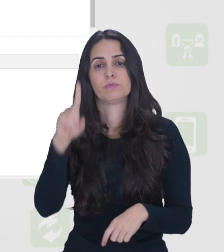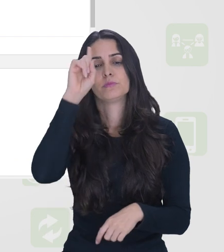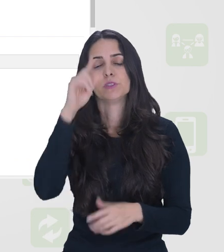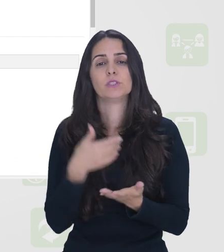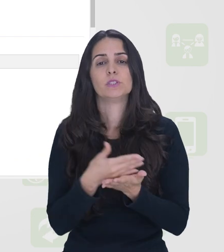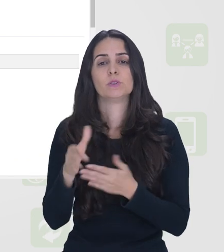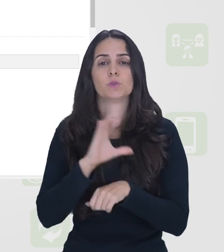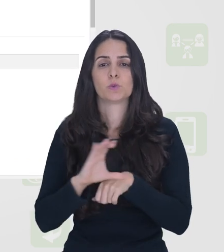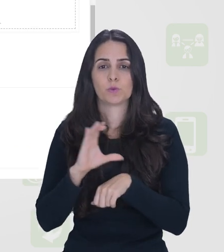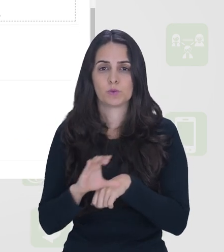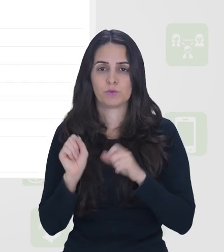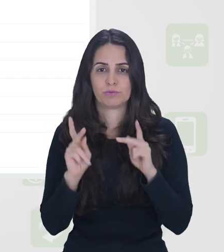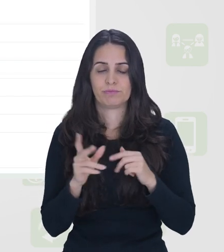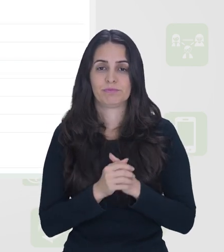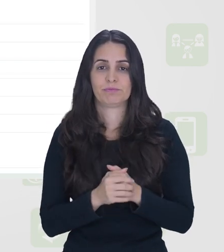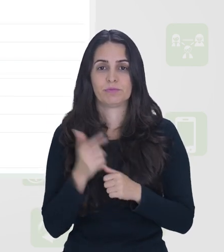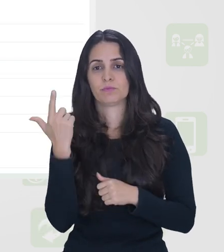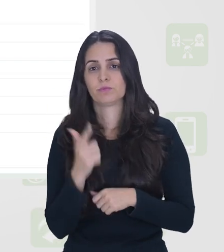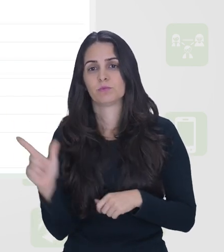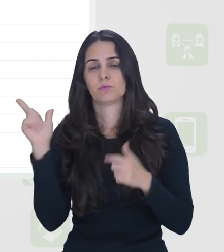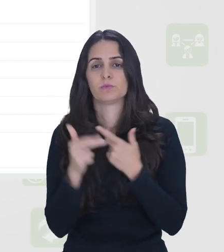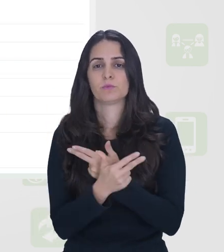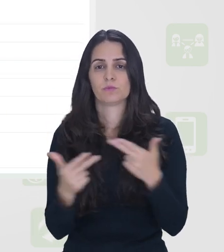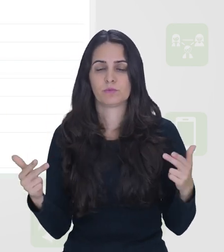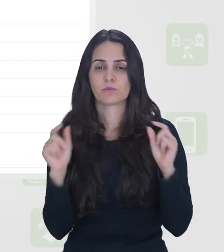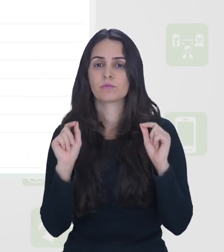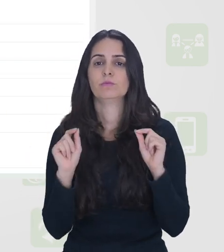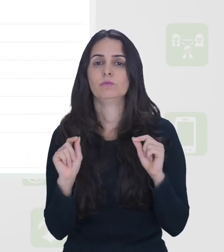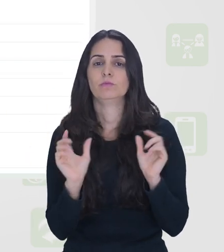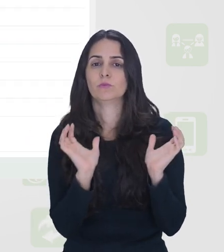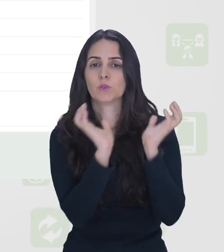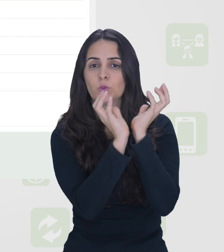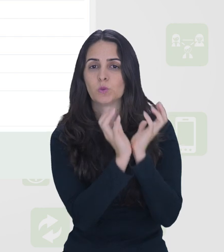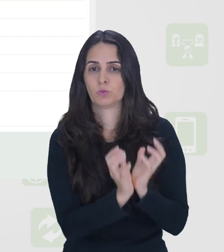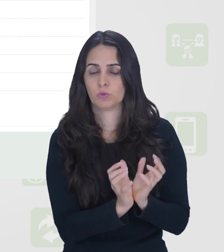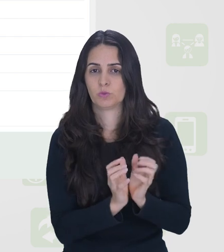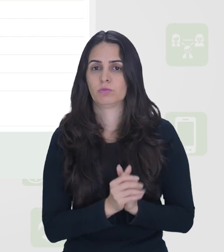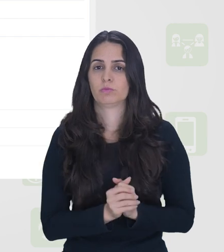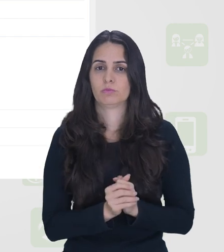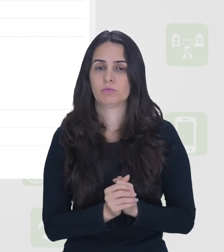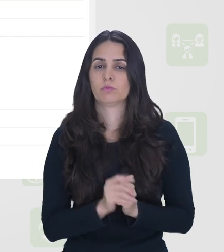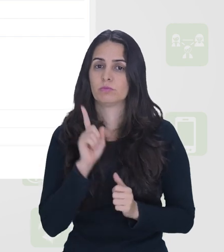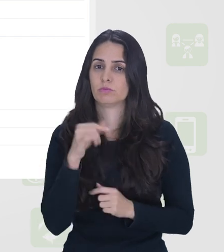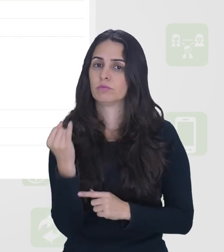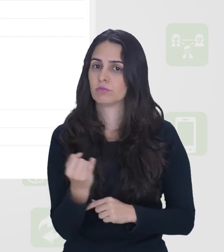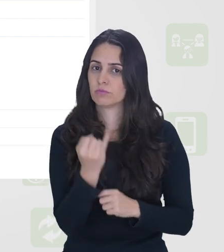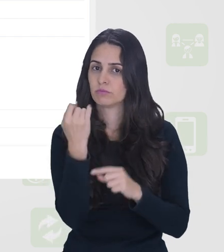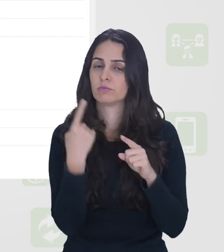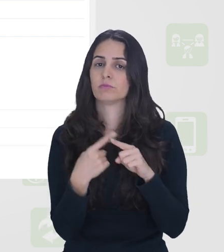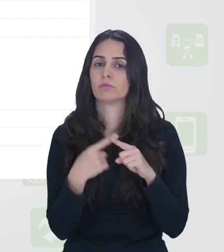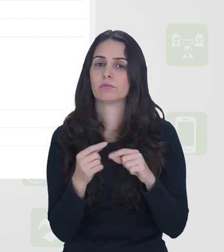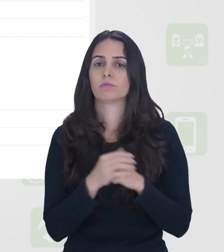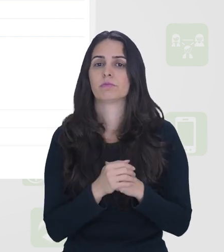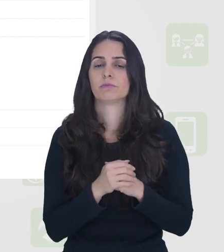a data de início do curso tá bom Outra coisa que você tem que se atentar é na parte de grupos aqui embaixo ele é